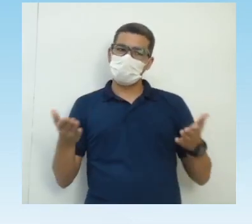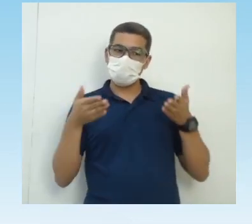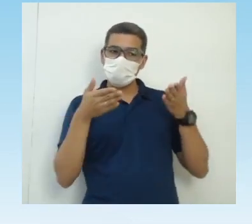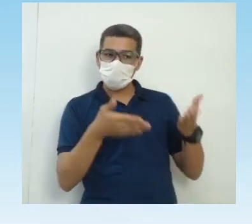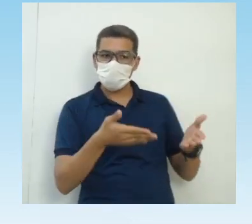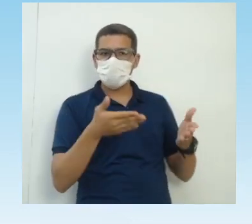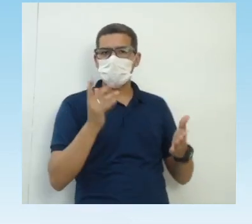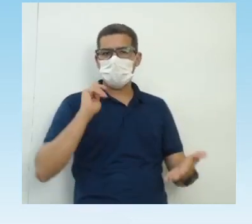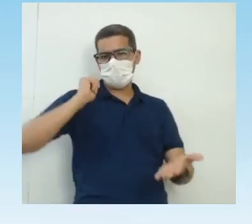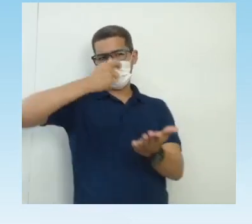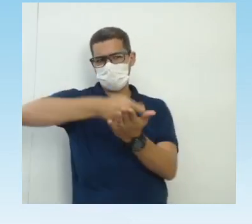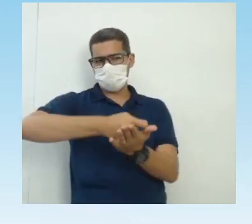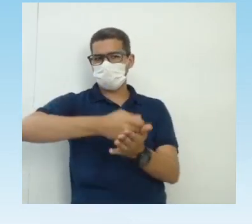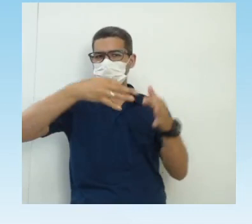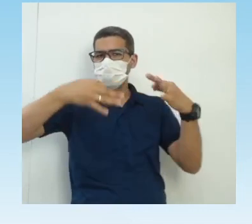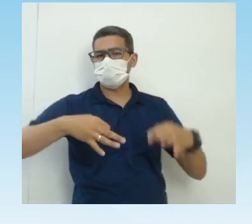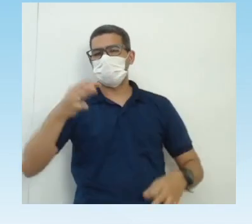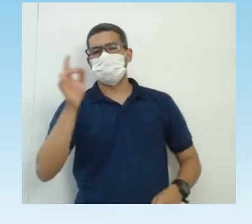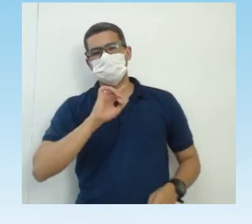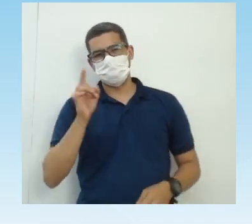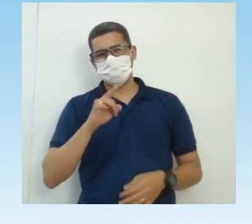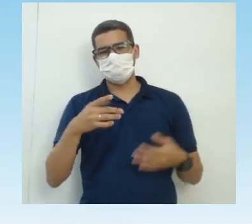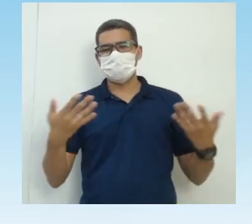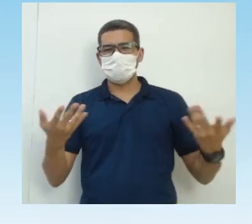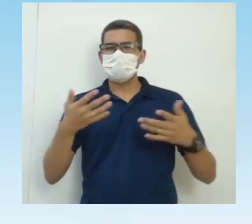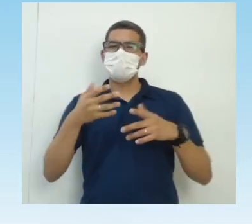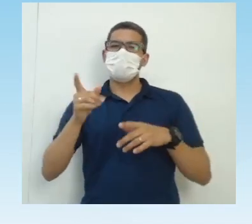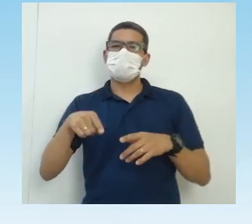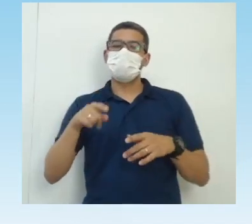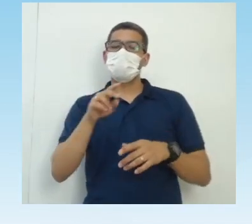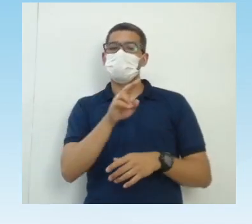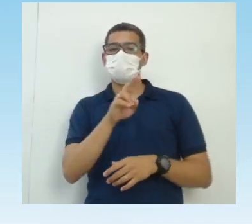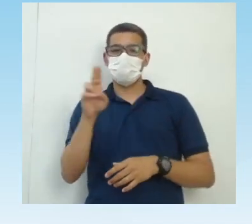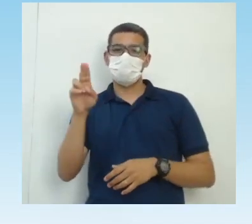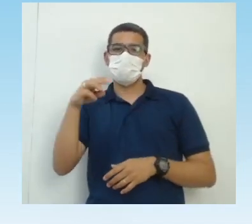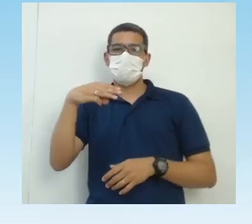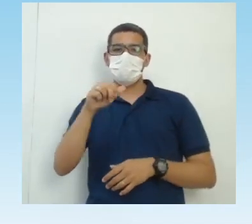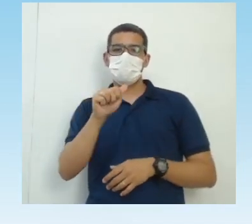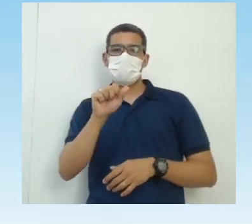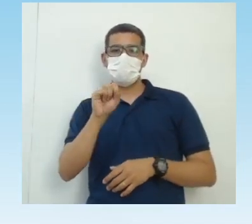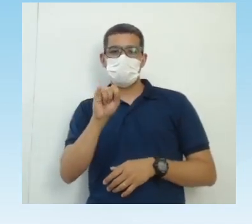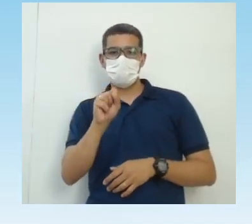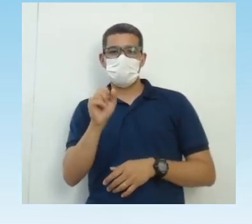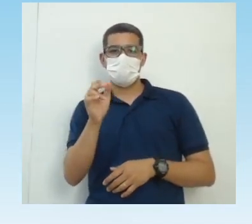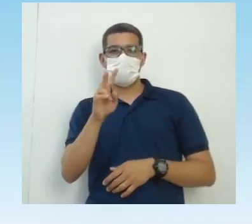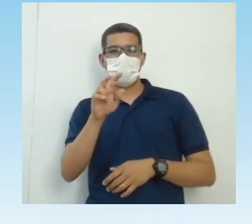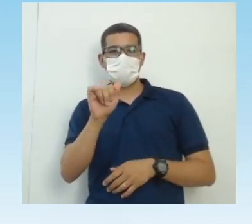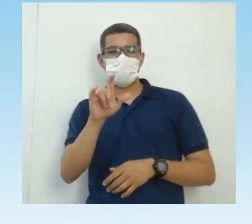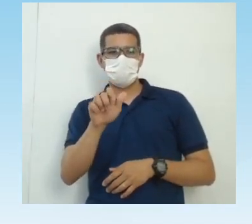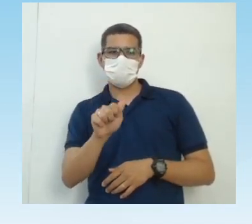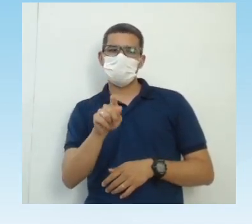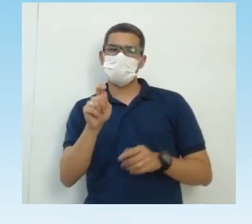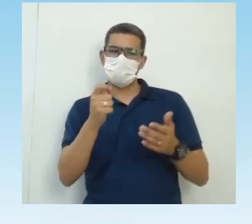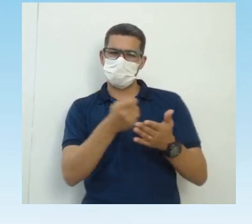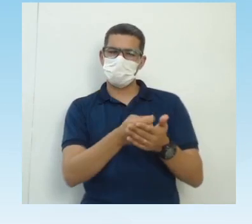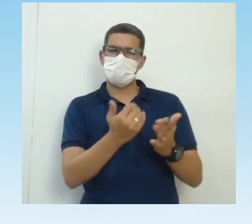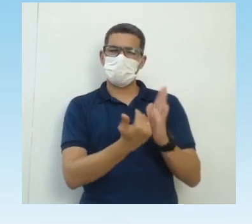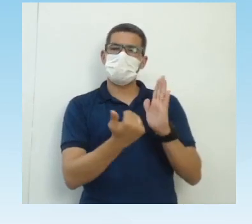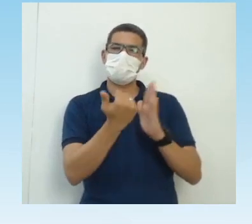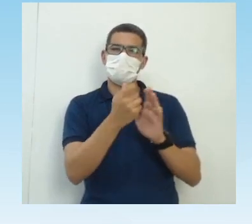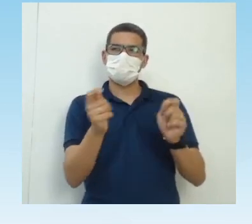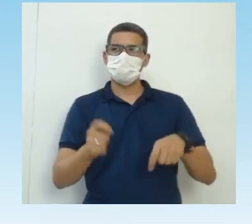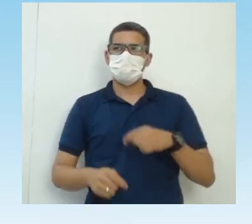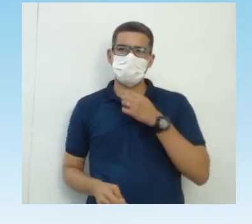está sendo paga de maneira justa e por isso vai ser chamada de mais-valia. Ele vai falar sobre outras questões também, como o